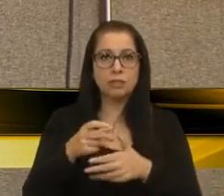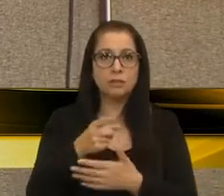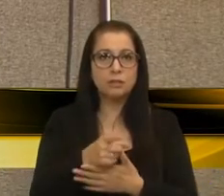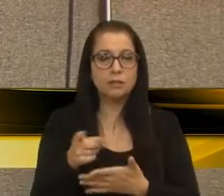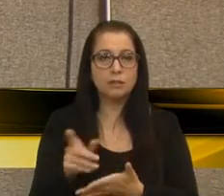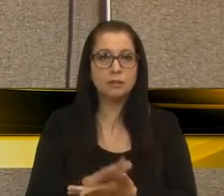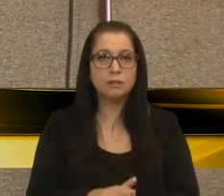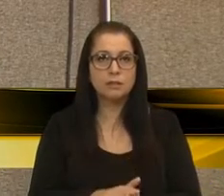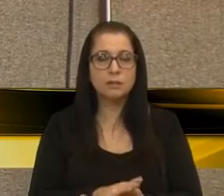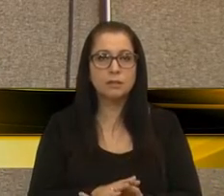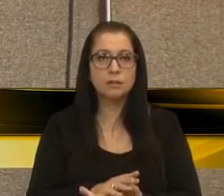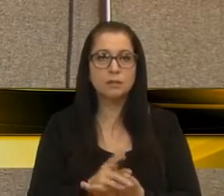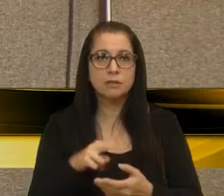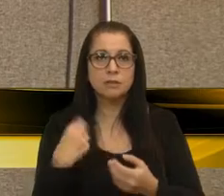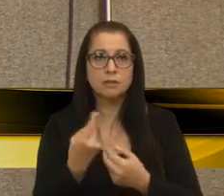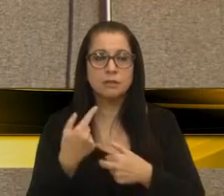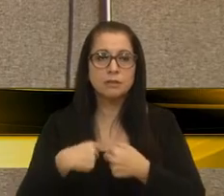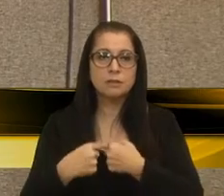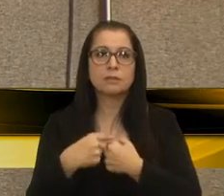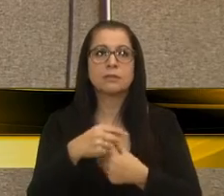pelo crescimento da nossa cidade.